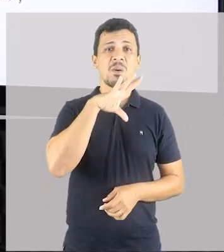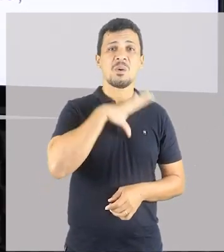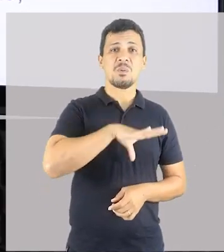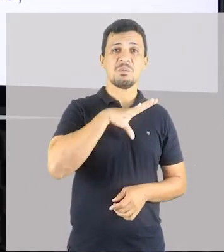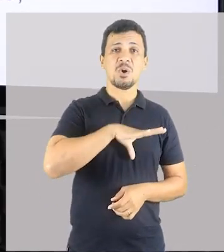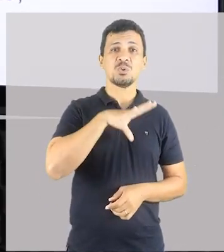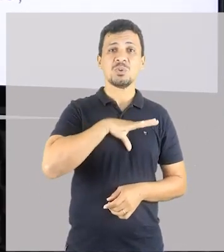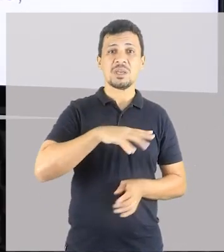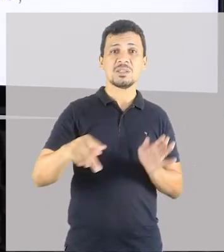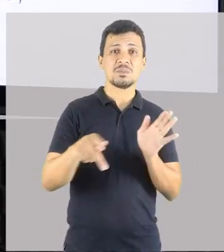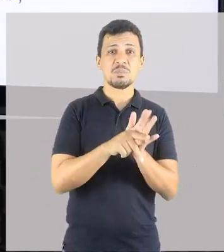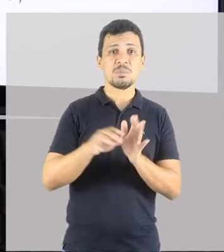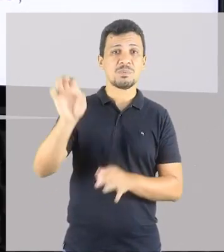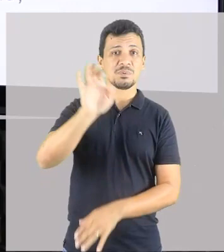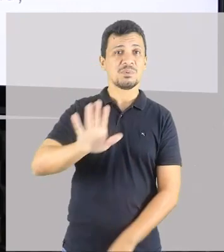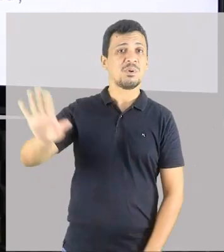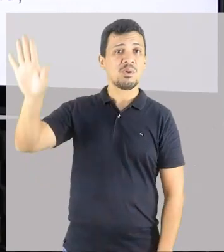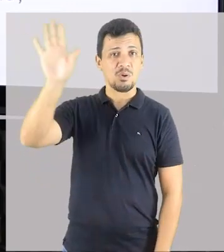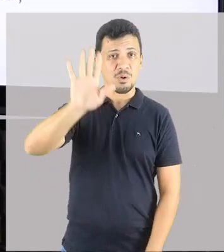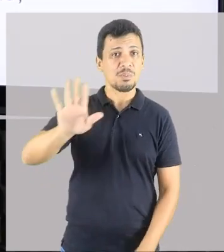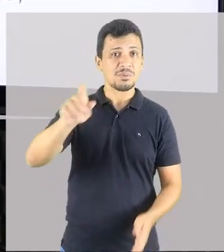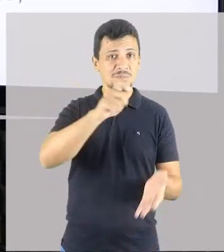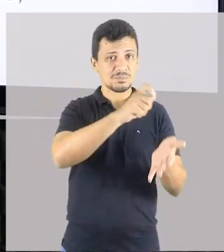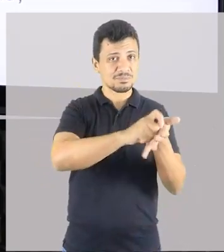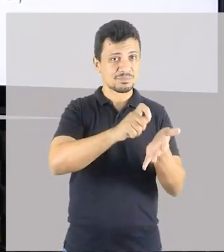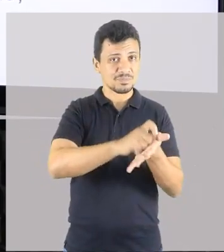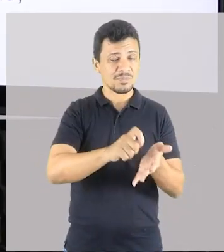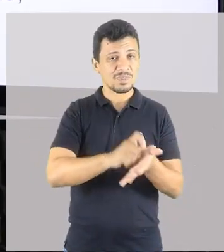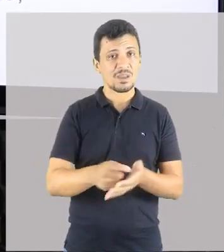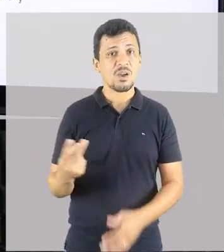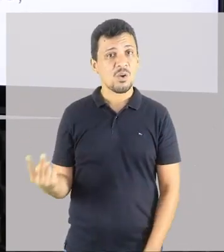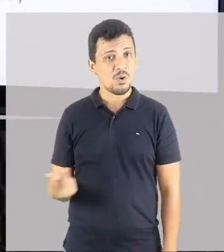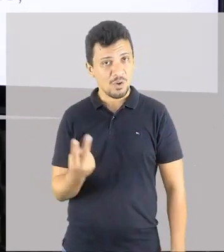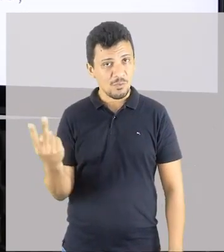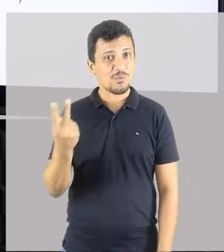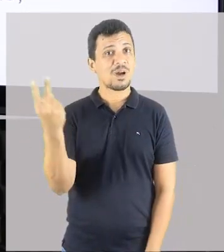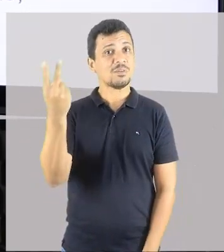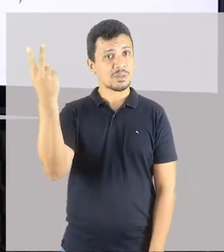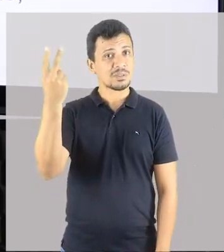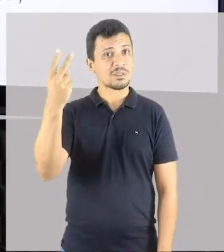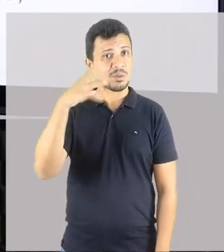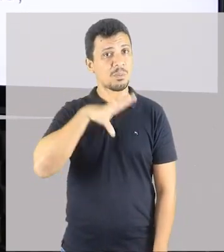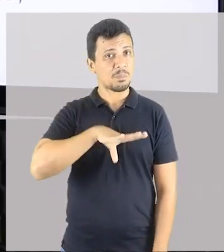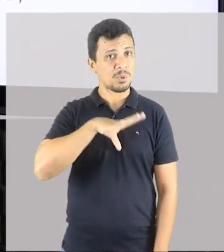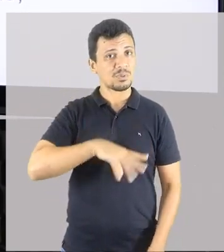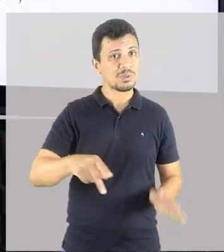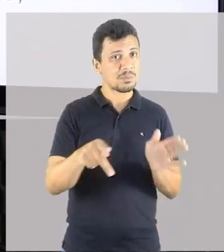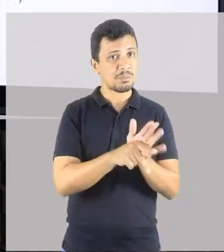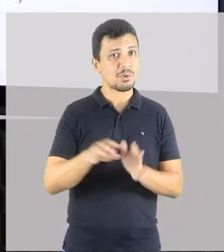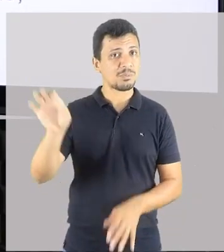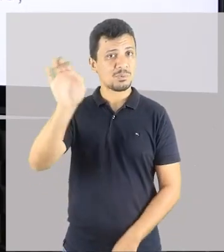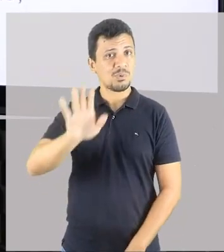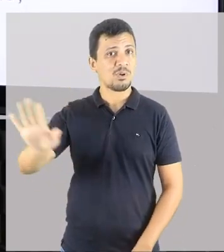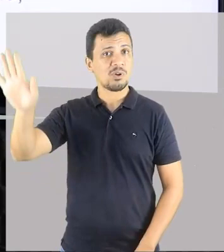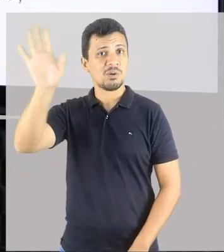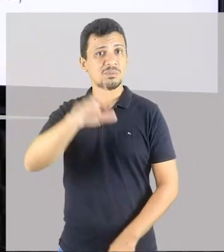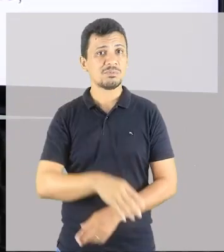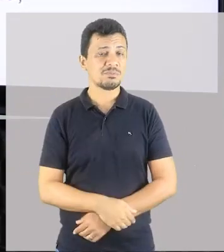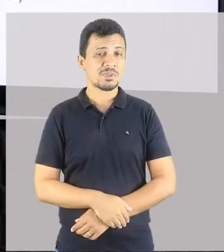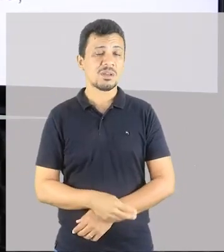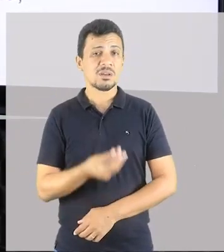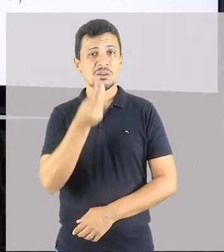português europeu, né? Uma valorização do português europeu, em detrimento a